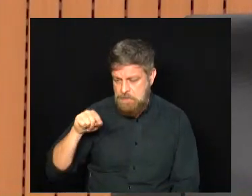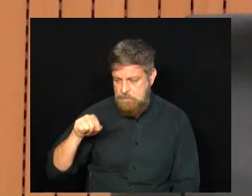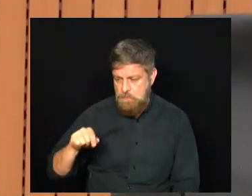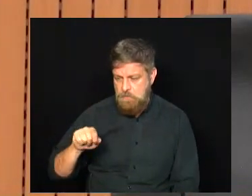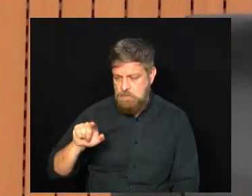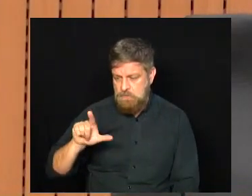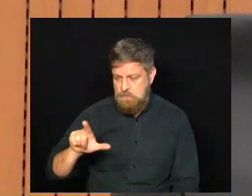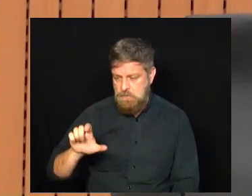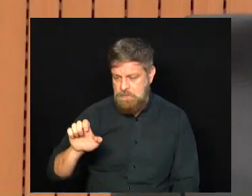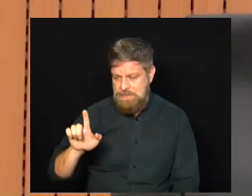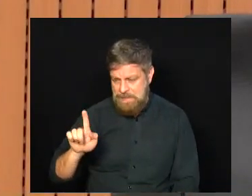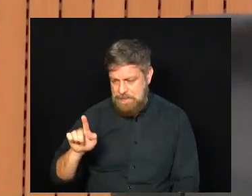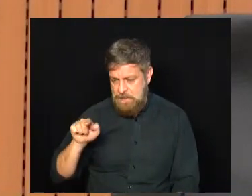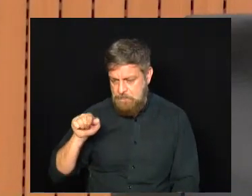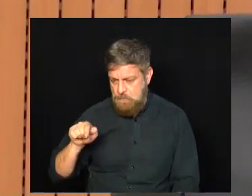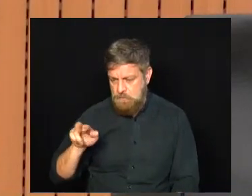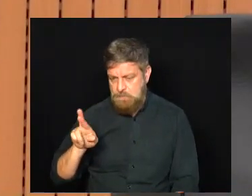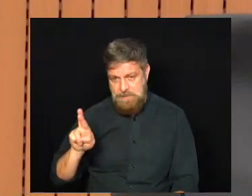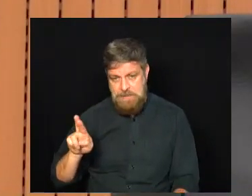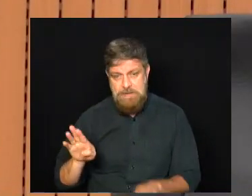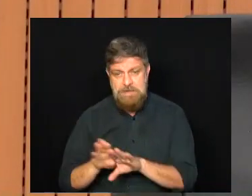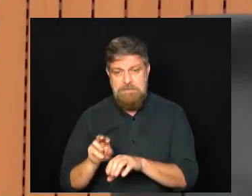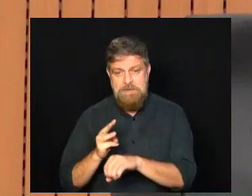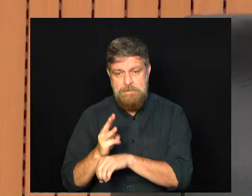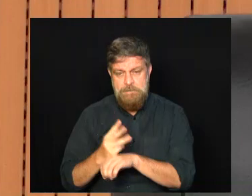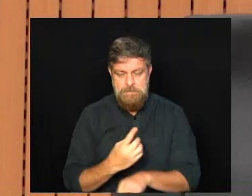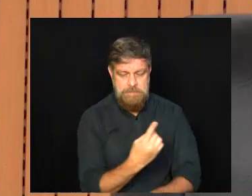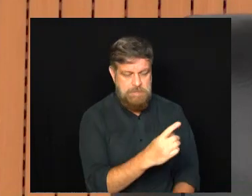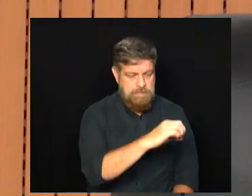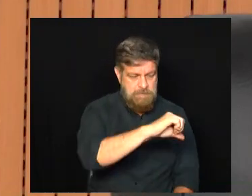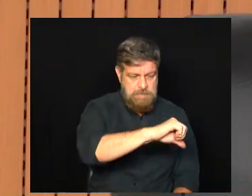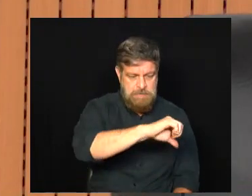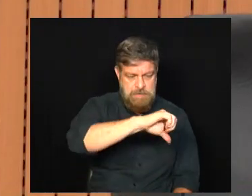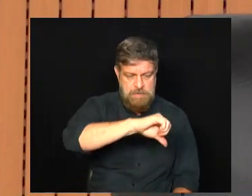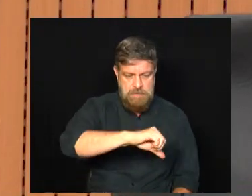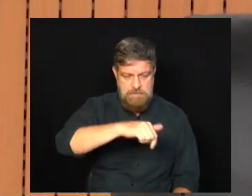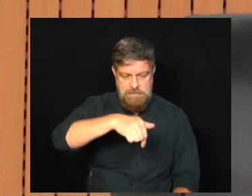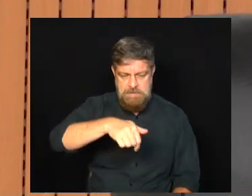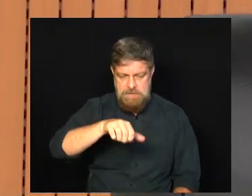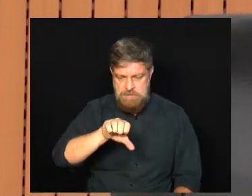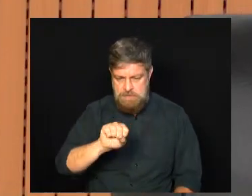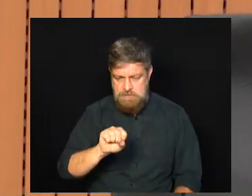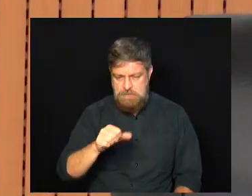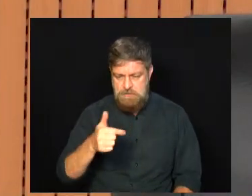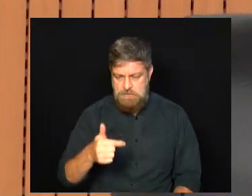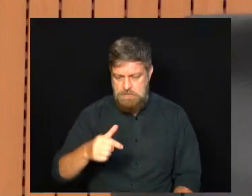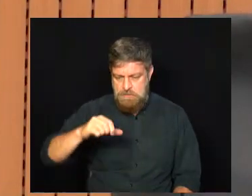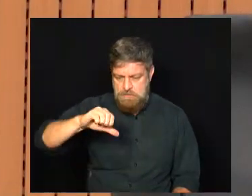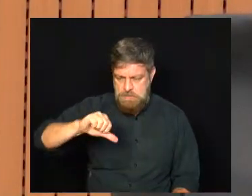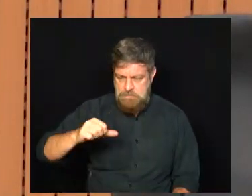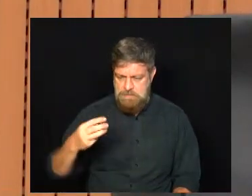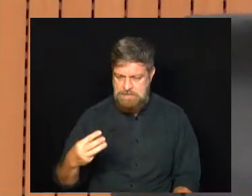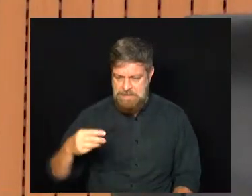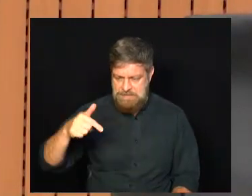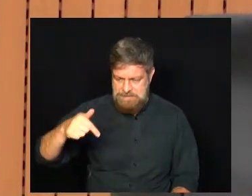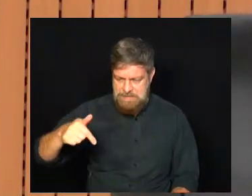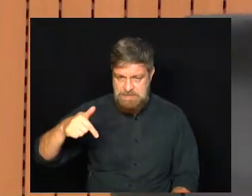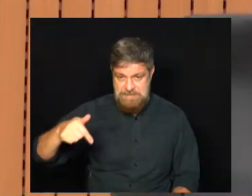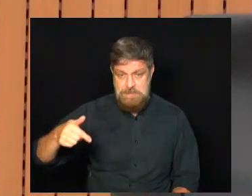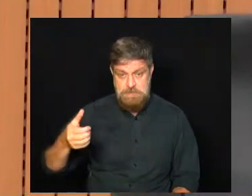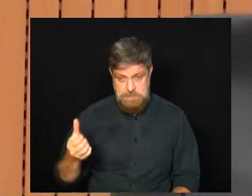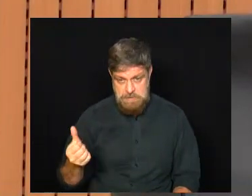comunicacau@campinas.sp.leg.br ou através do WhatsApp 19 978 29